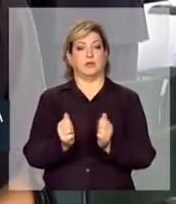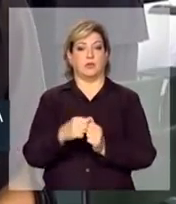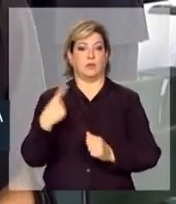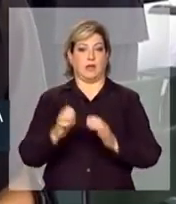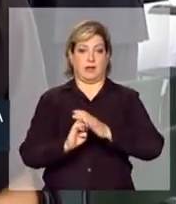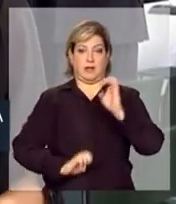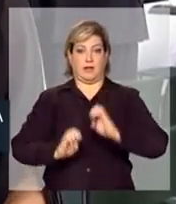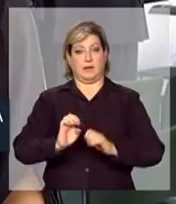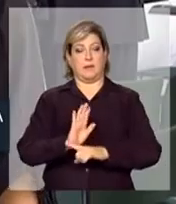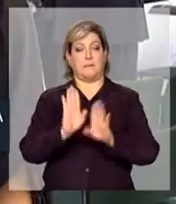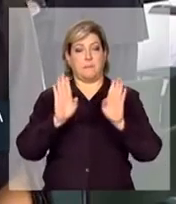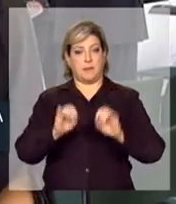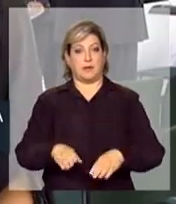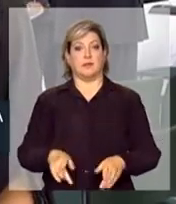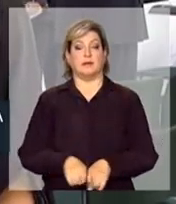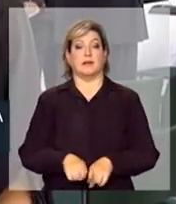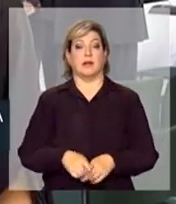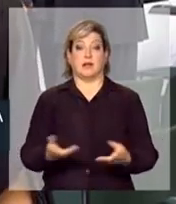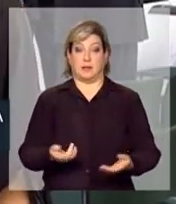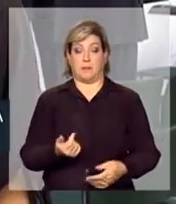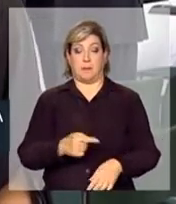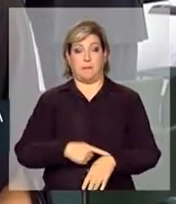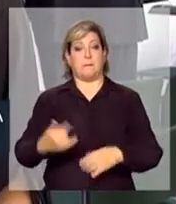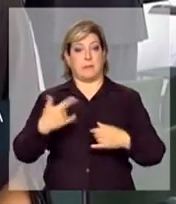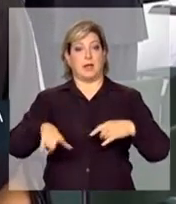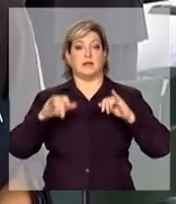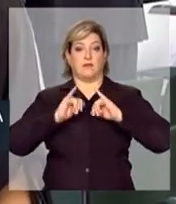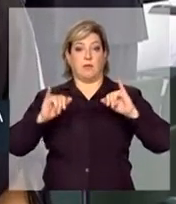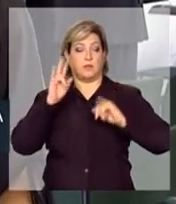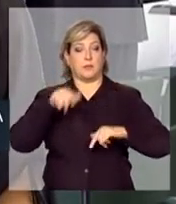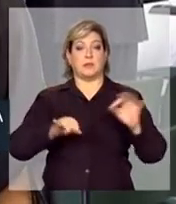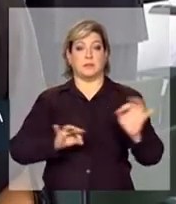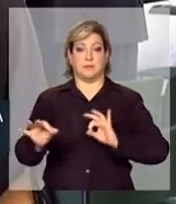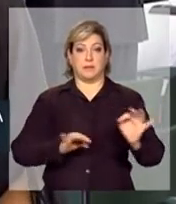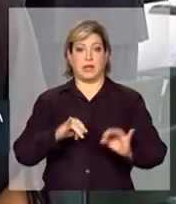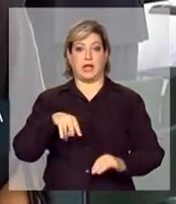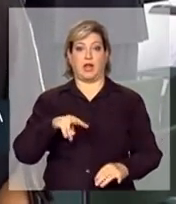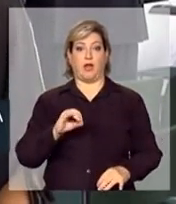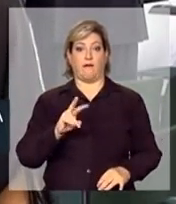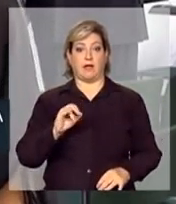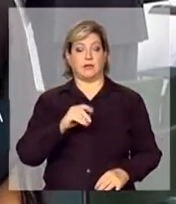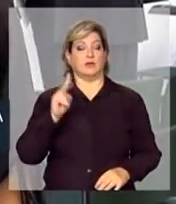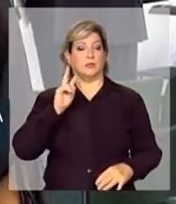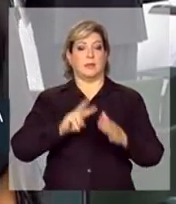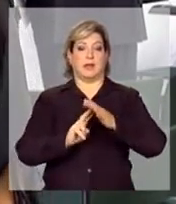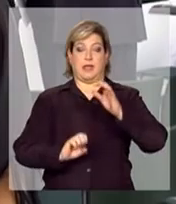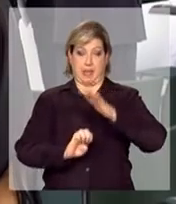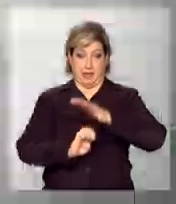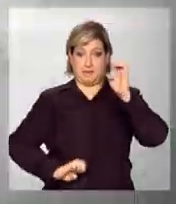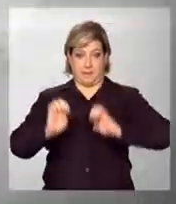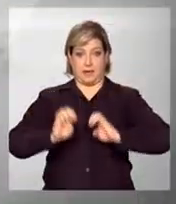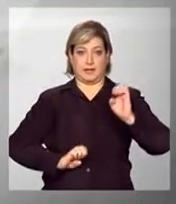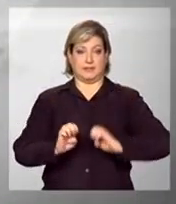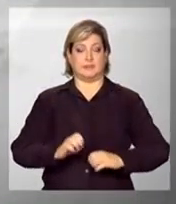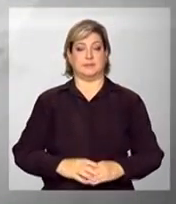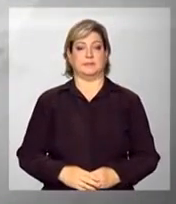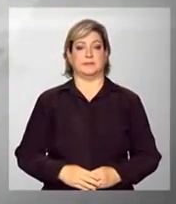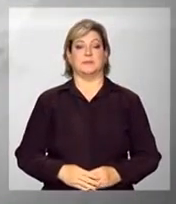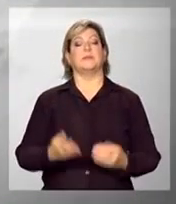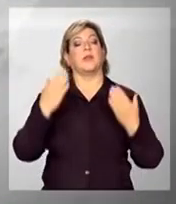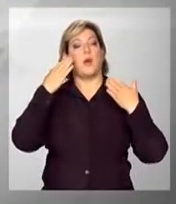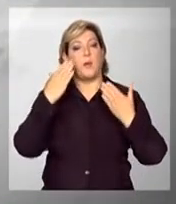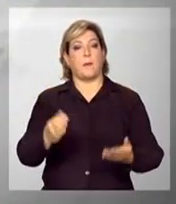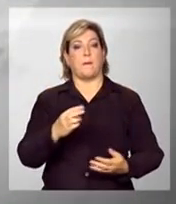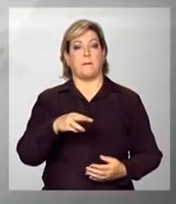beneficiadas daqui a pouco mais detalhes sobre esse plano de inovação às empresas com você Malu